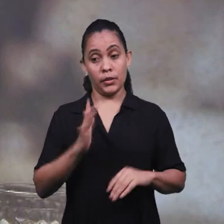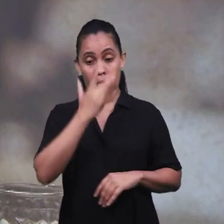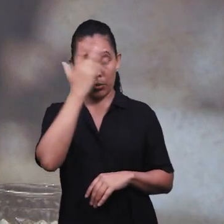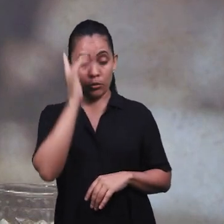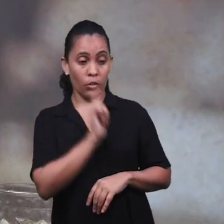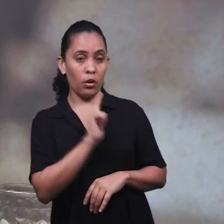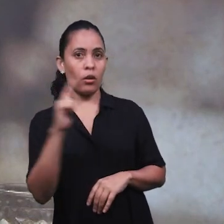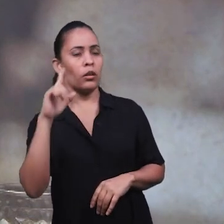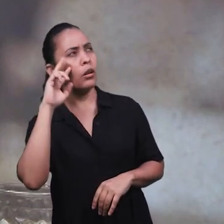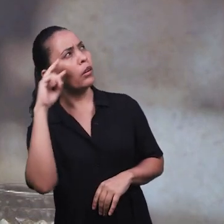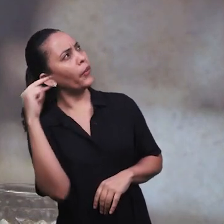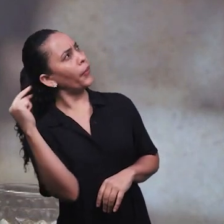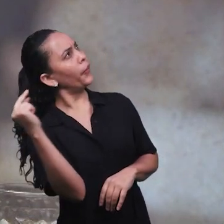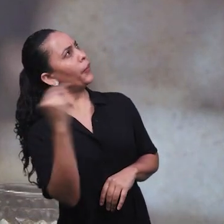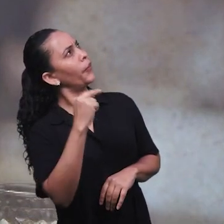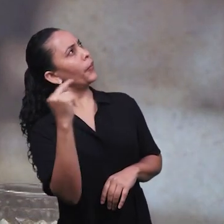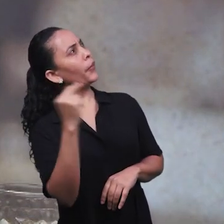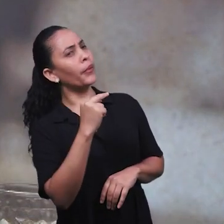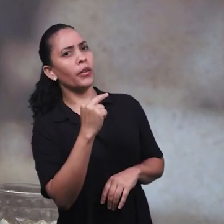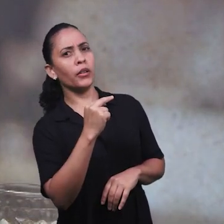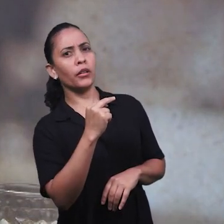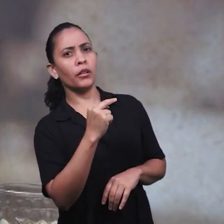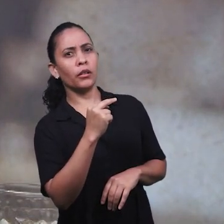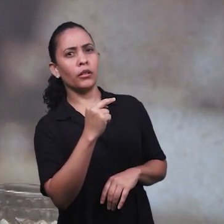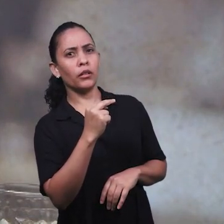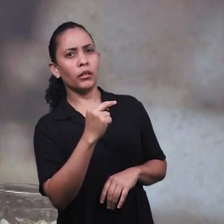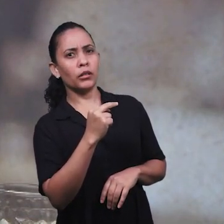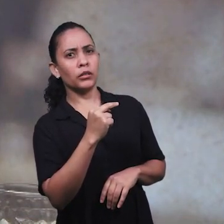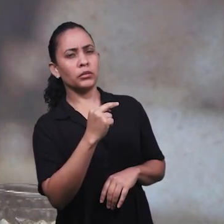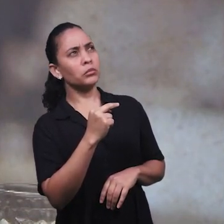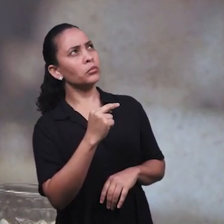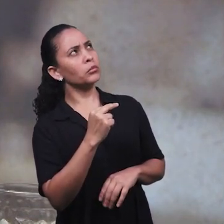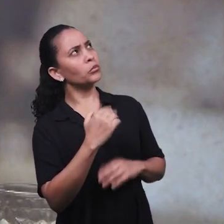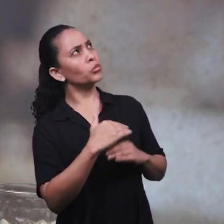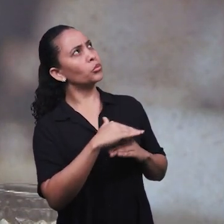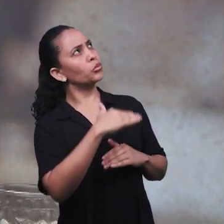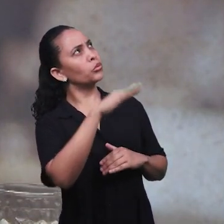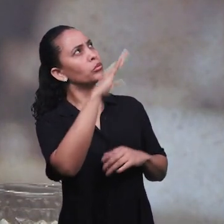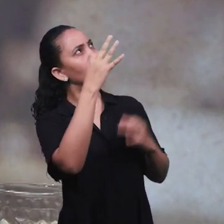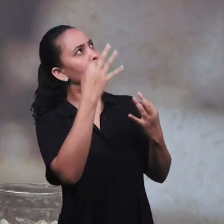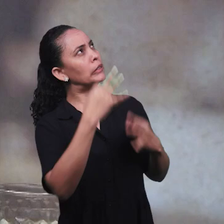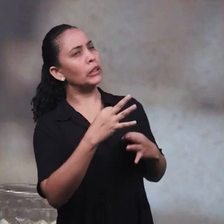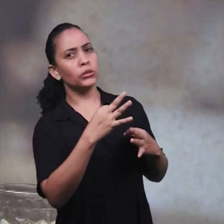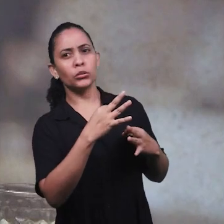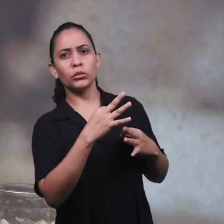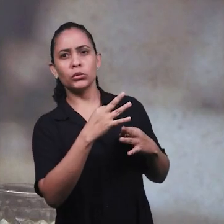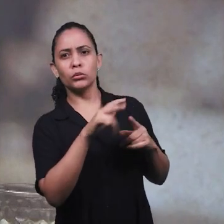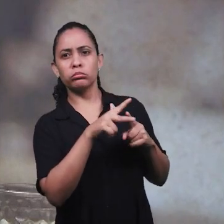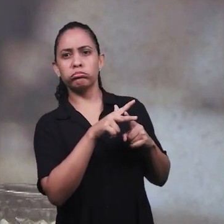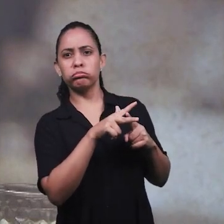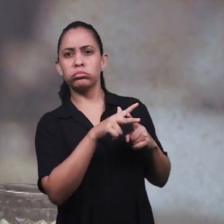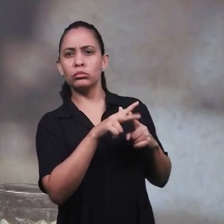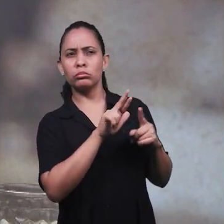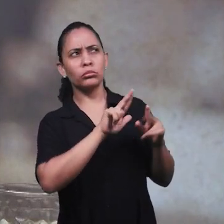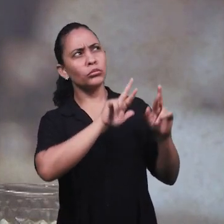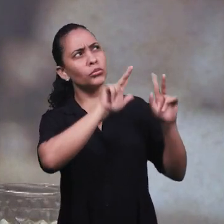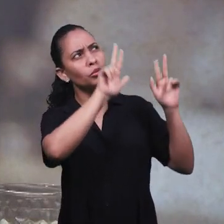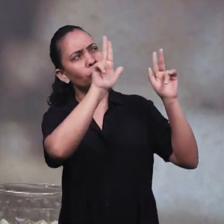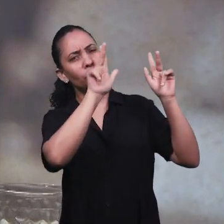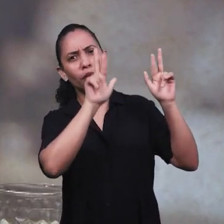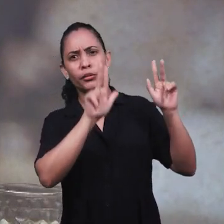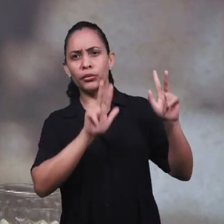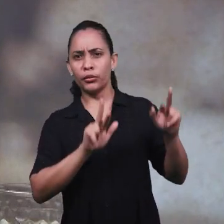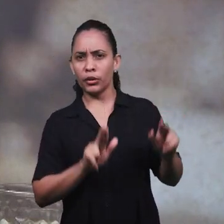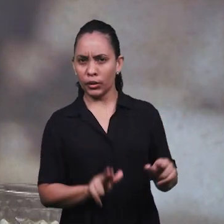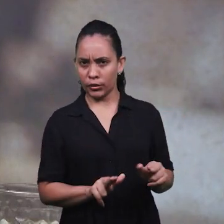do condomínio olha para o condomínio, você não consegue mais ver um padrão estético único. Correto. Ou seja, totalmente desvirtuando a